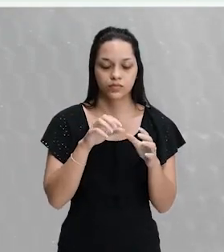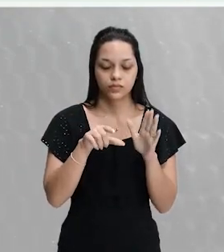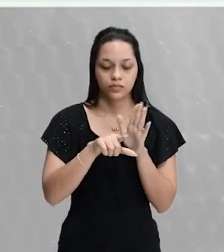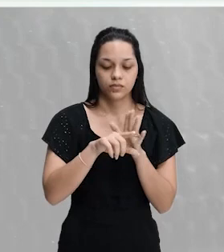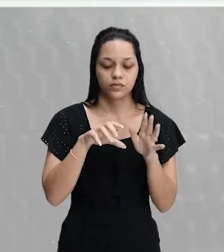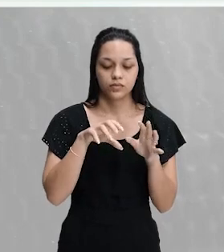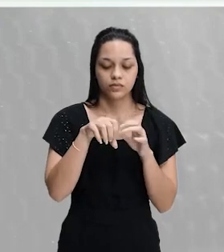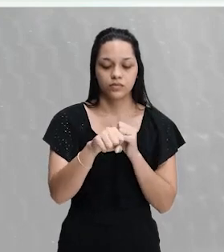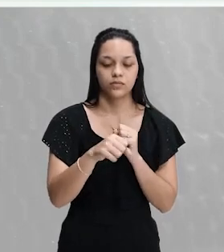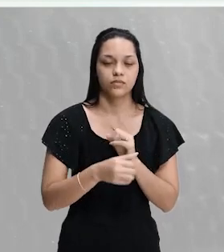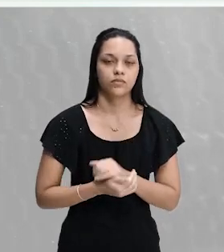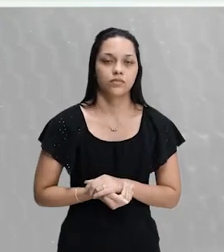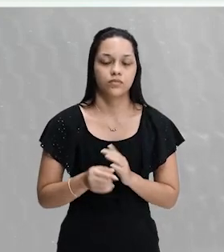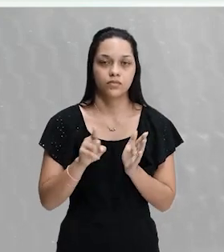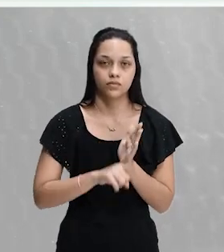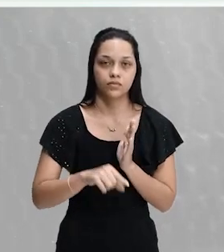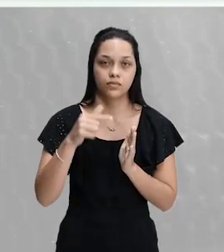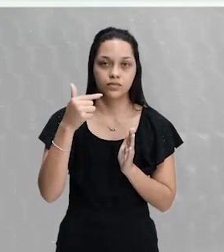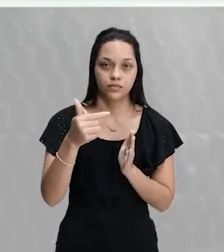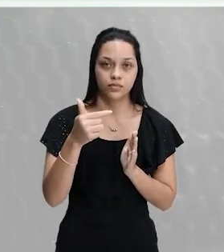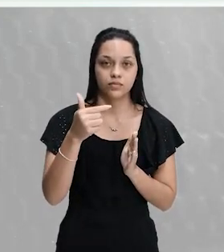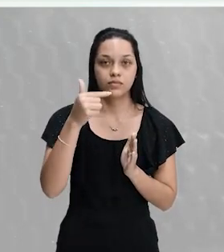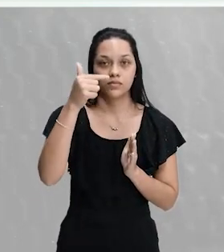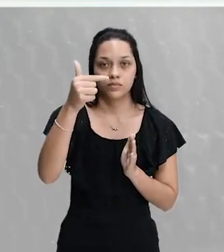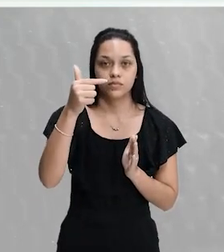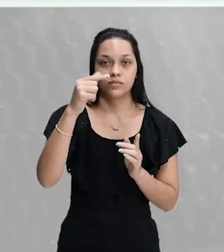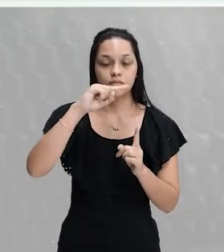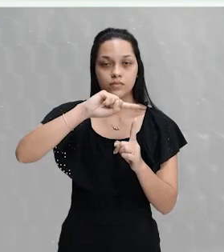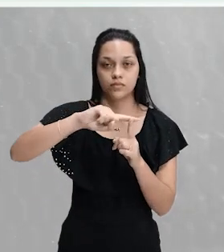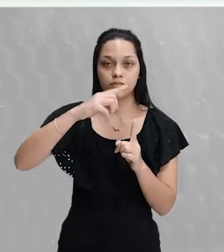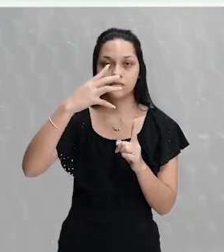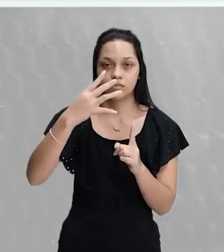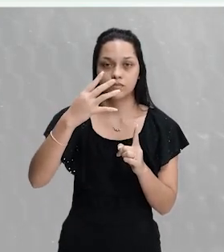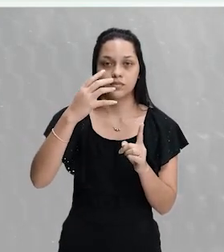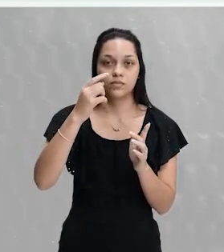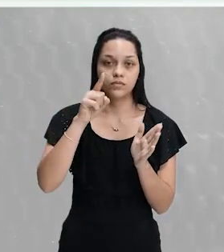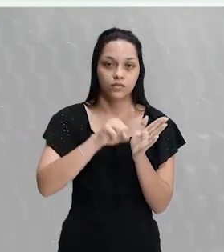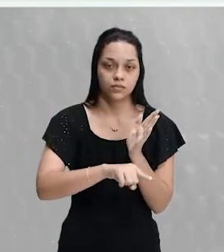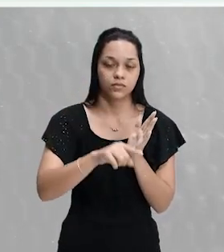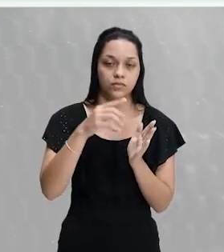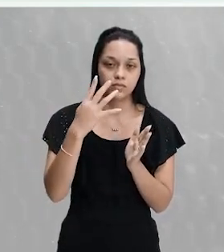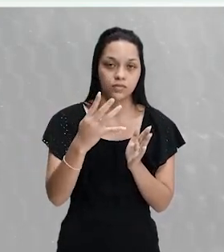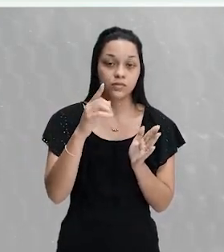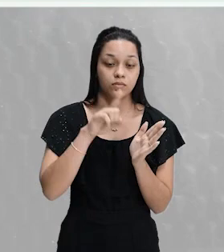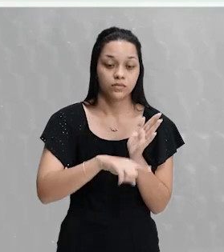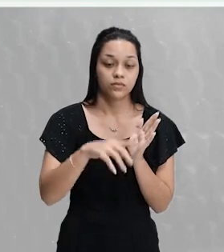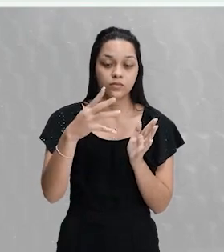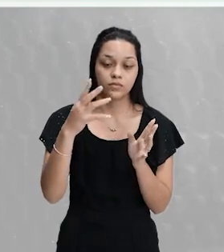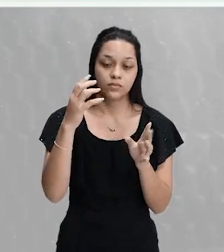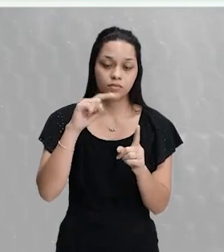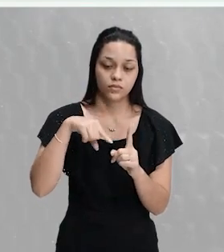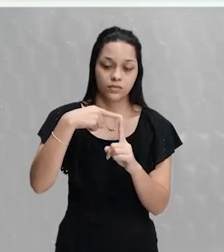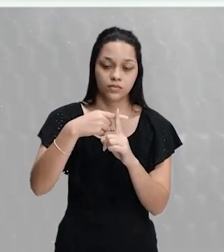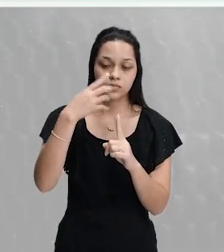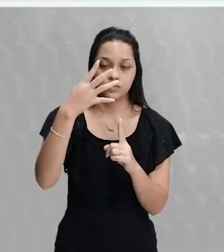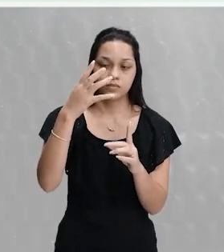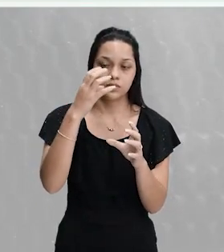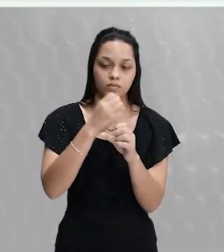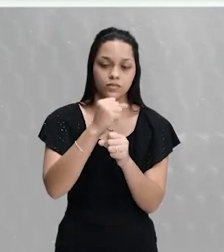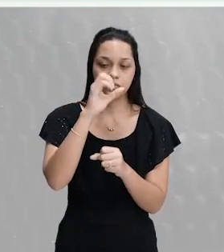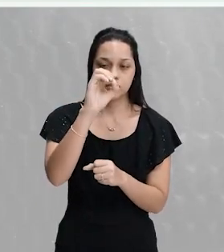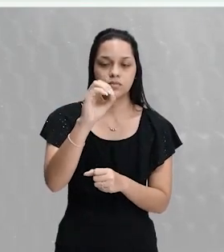formação. Então, menos 2 ao quadrado dá mais 4. Mais 4 com menos fica menos 4. E menos 4 mais 4 dá